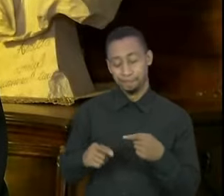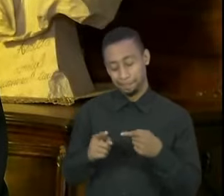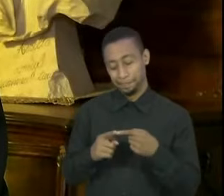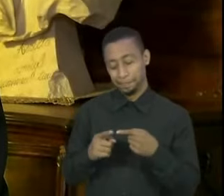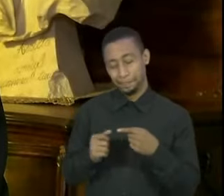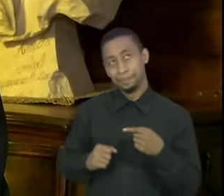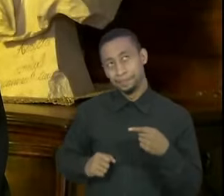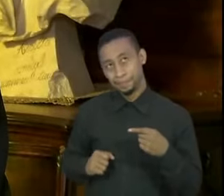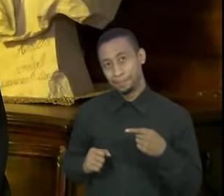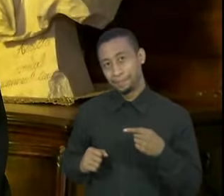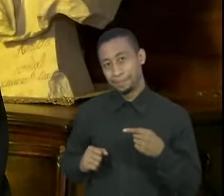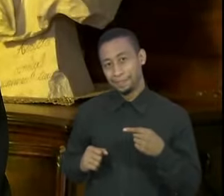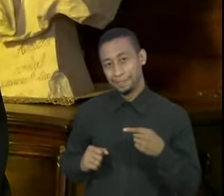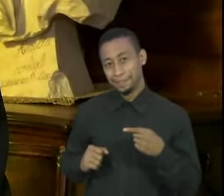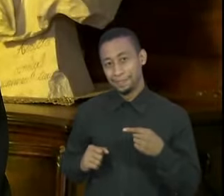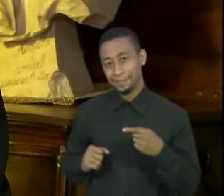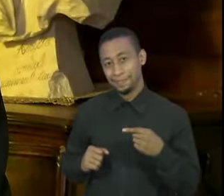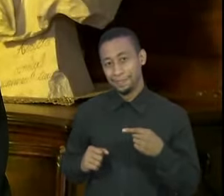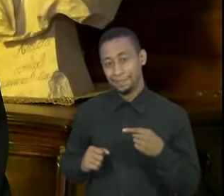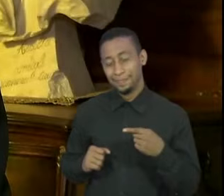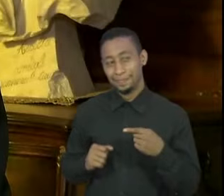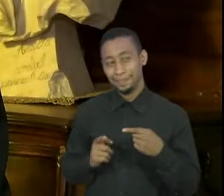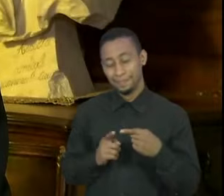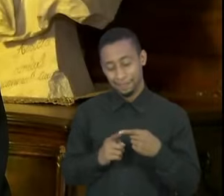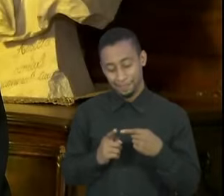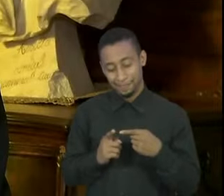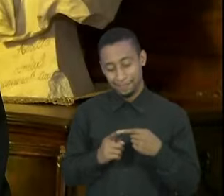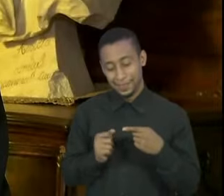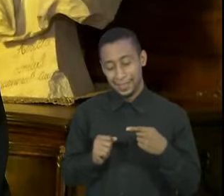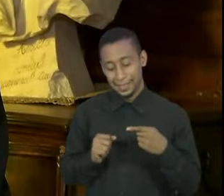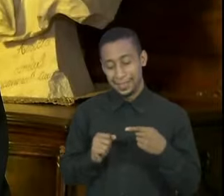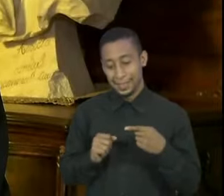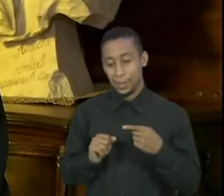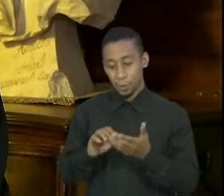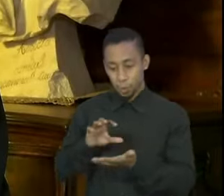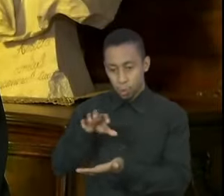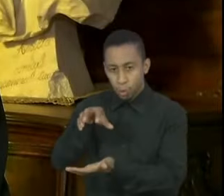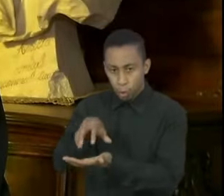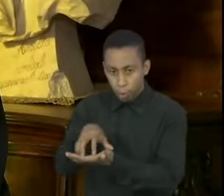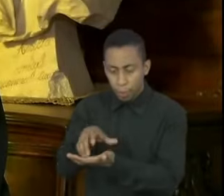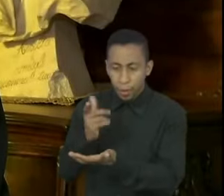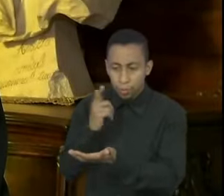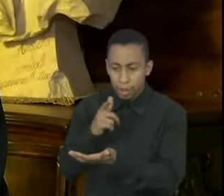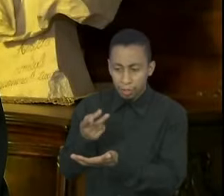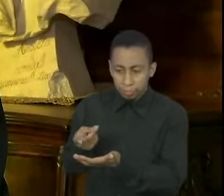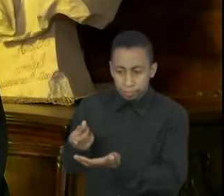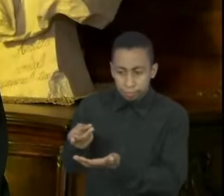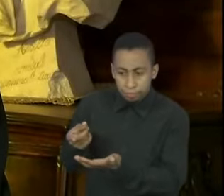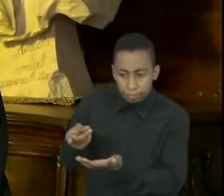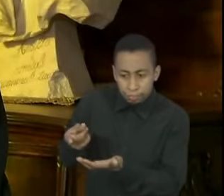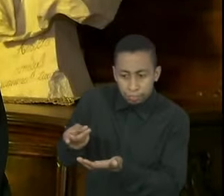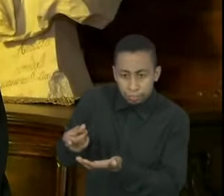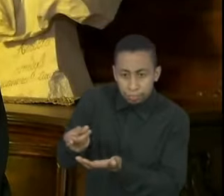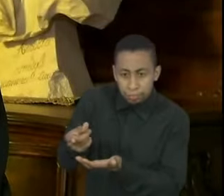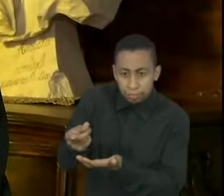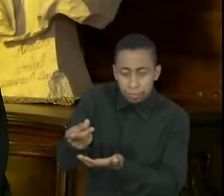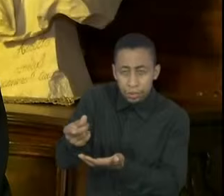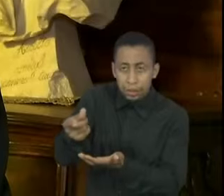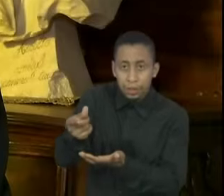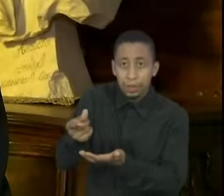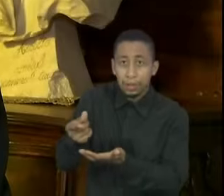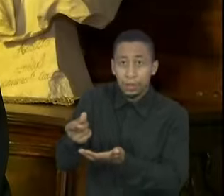primeiramente e ela é uma instituição para ter durabilidade e